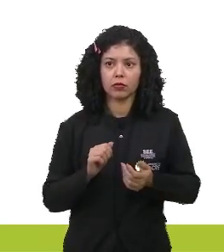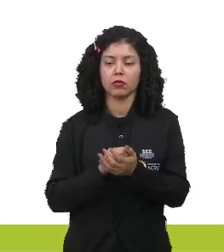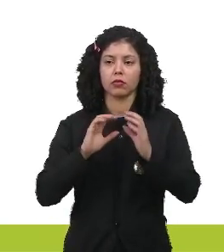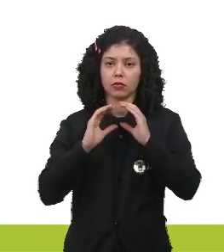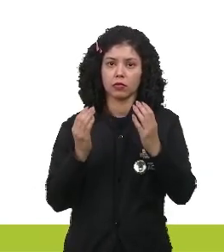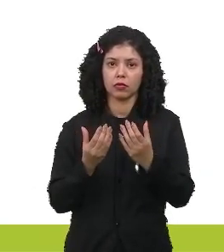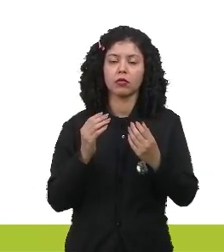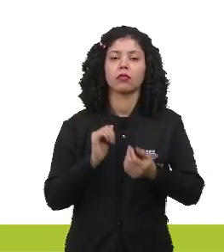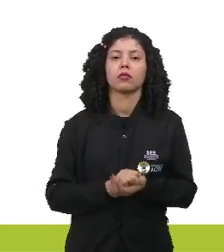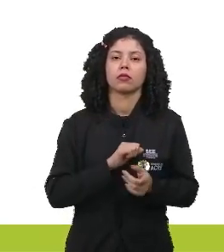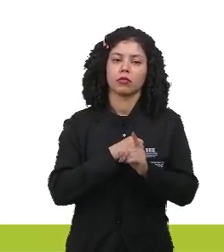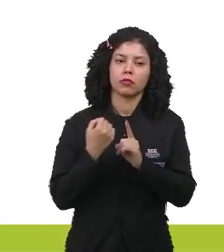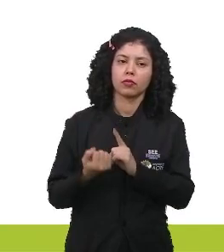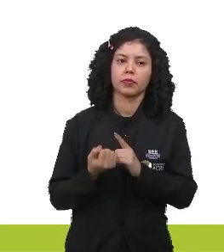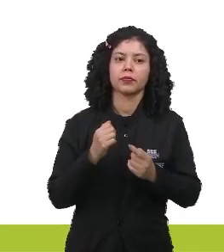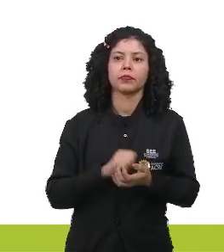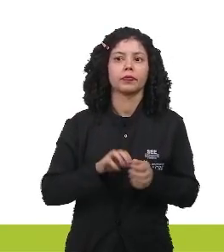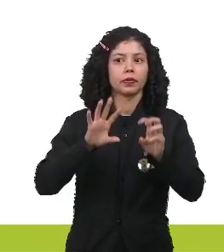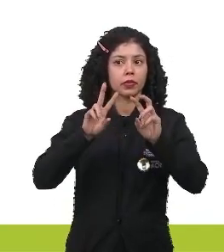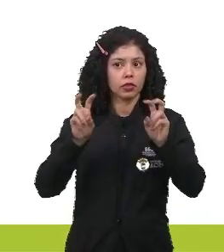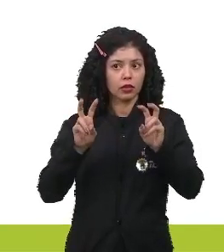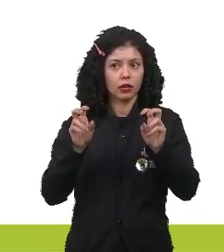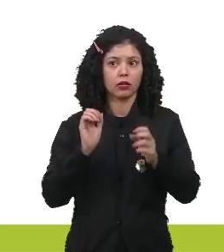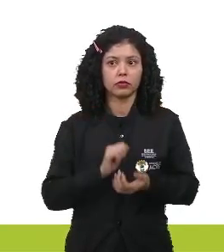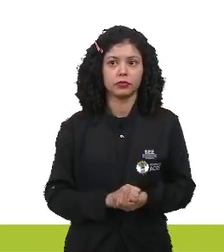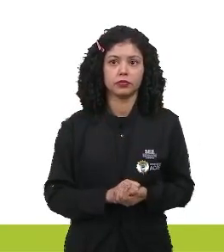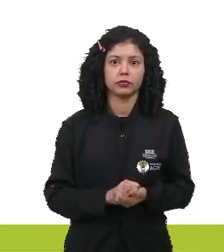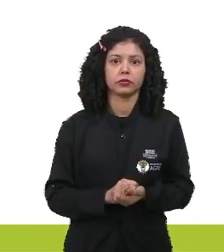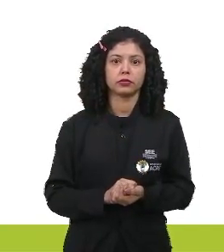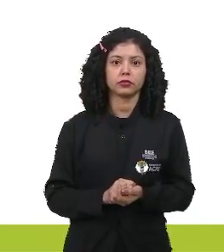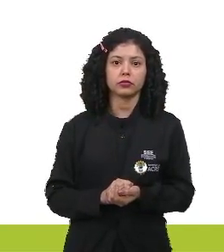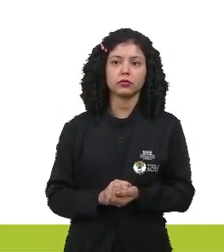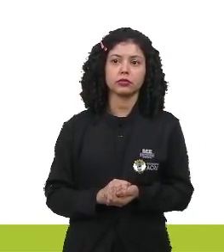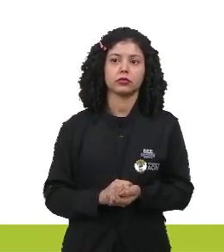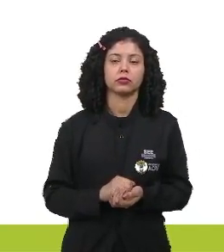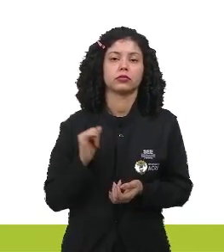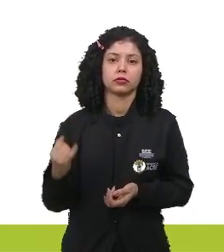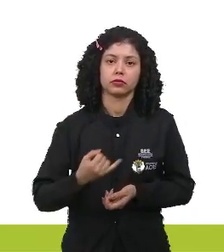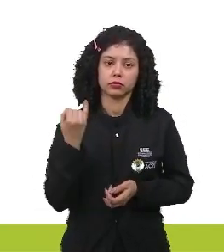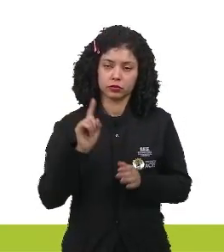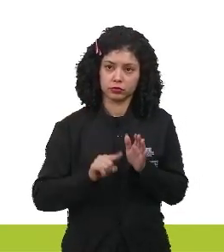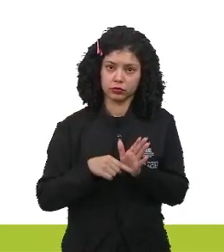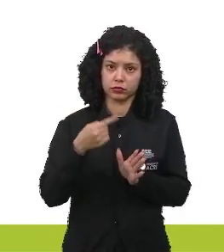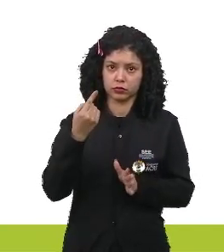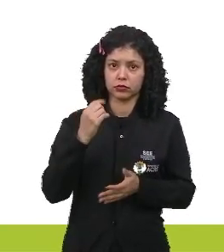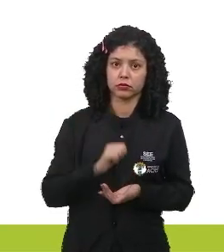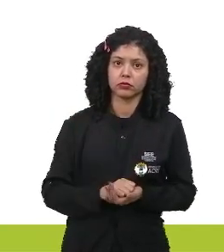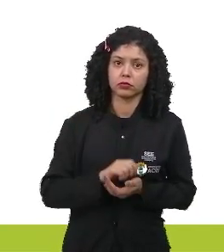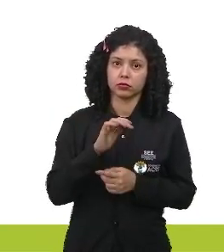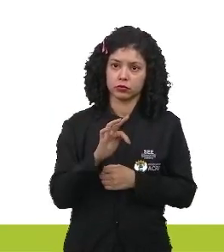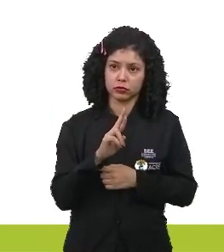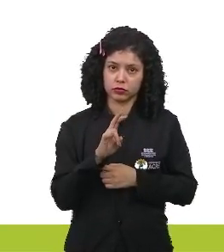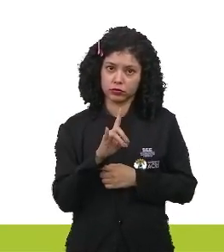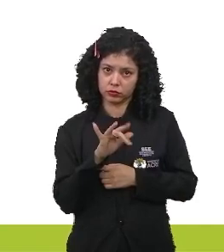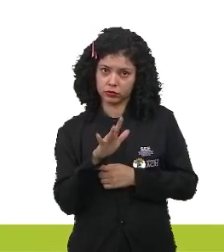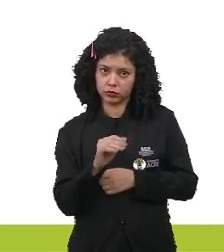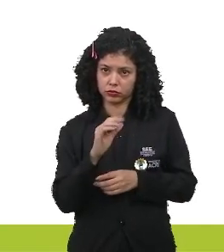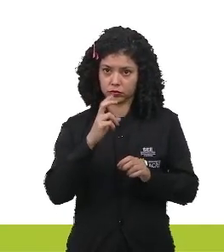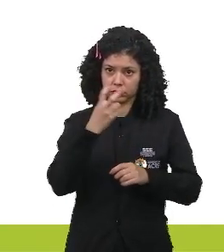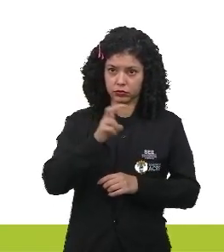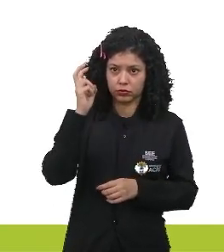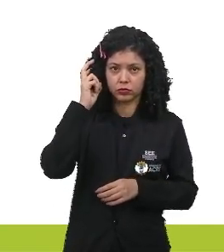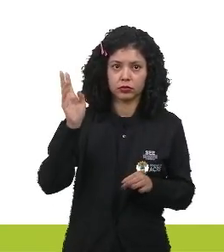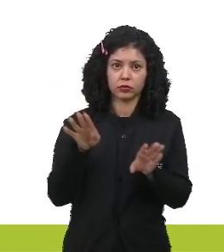sociedade então neste aspecto Eles foram pioneiros na antropologia cultural